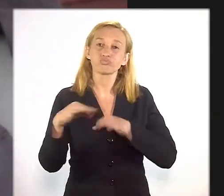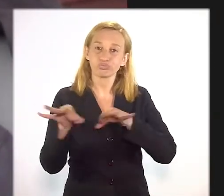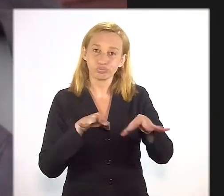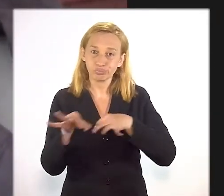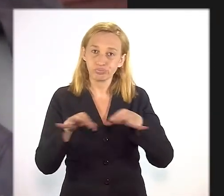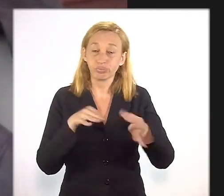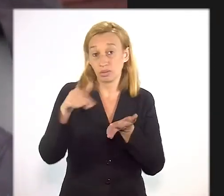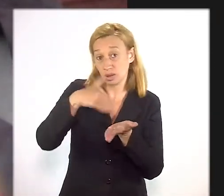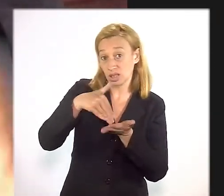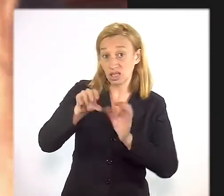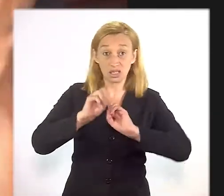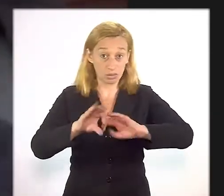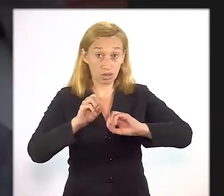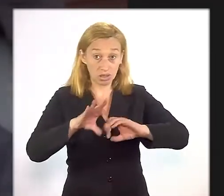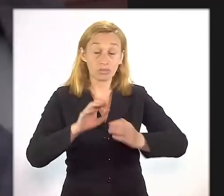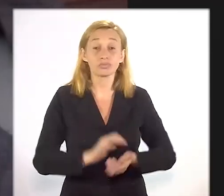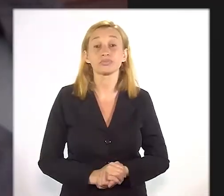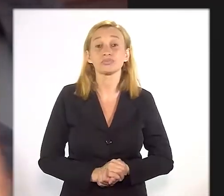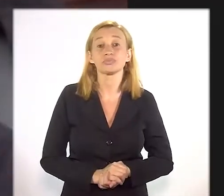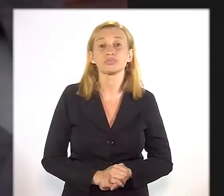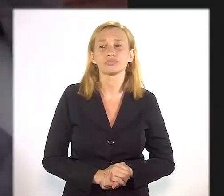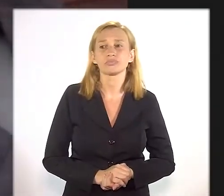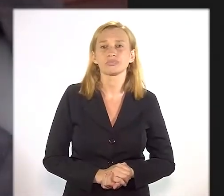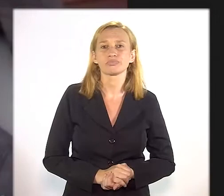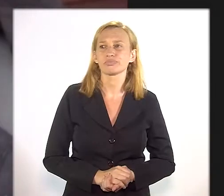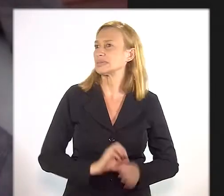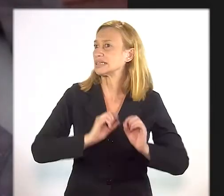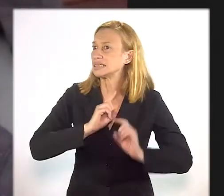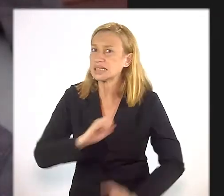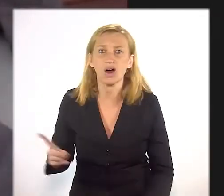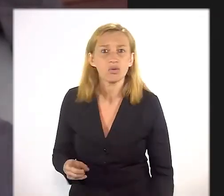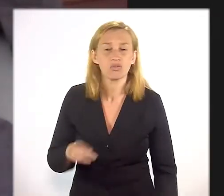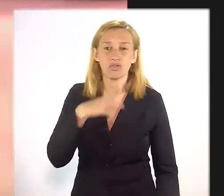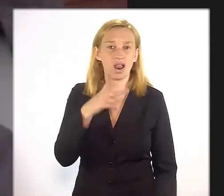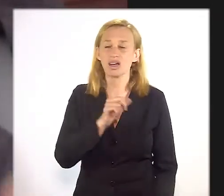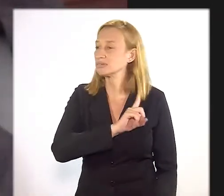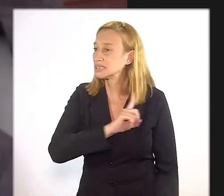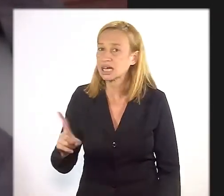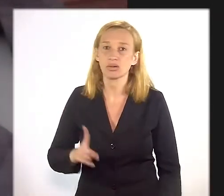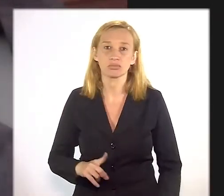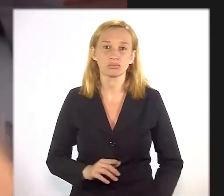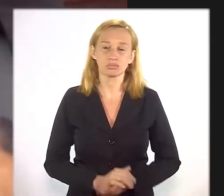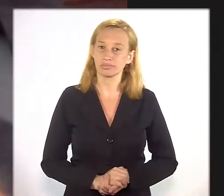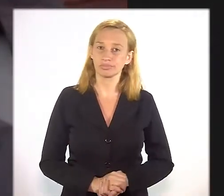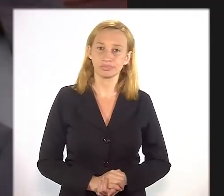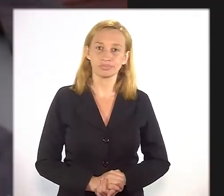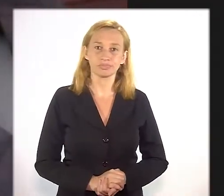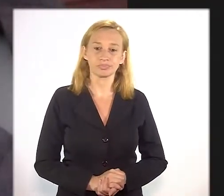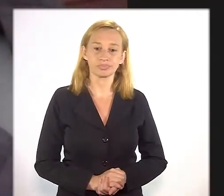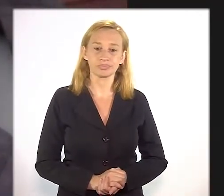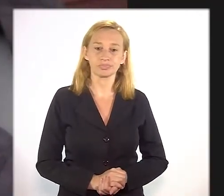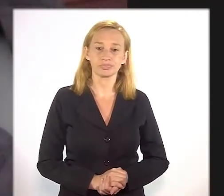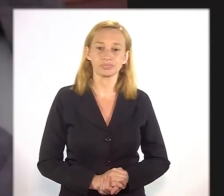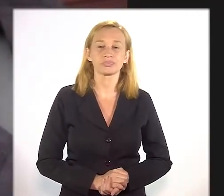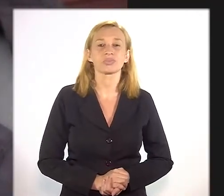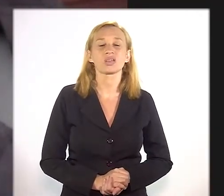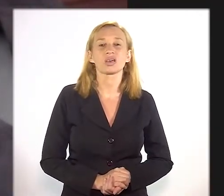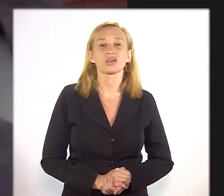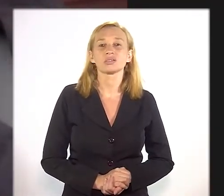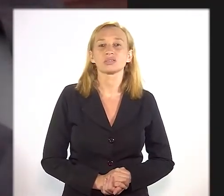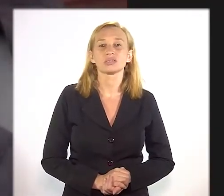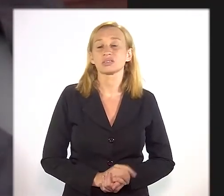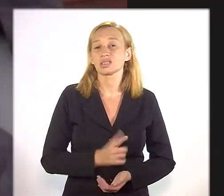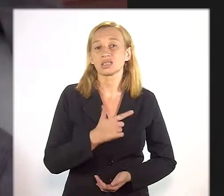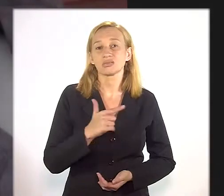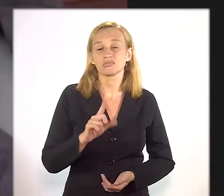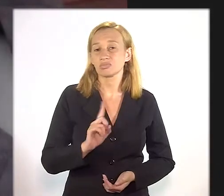anos o nosso projeto à Secretaria de Educação, ao Ministério, disseram, não, Porque a regulamentação da lei diz que tem